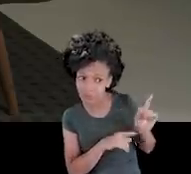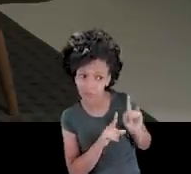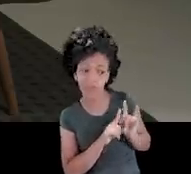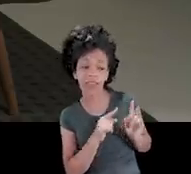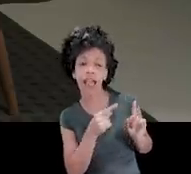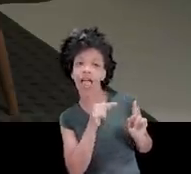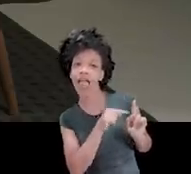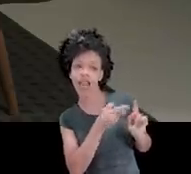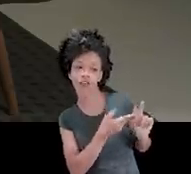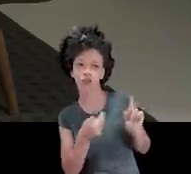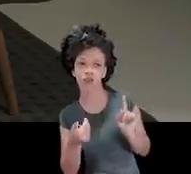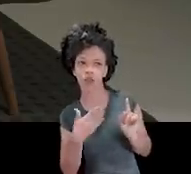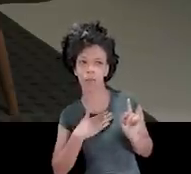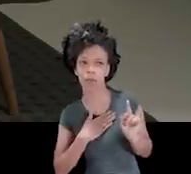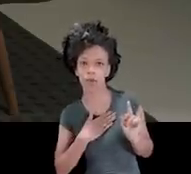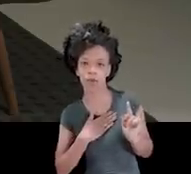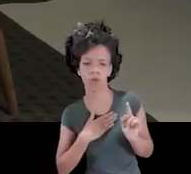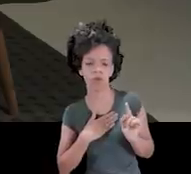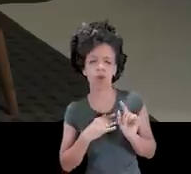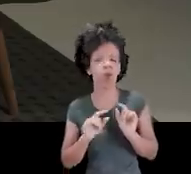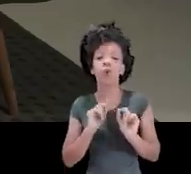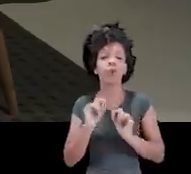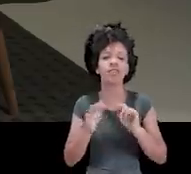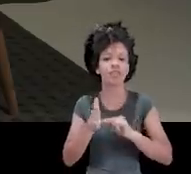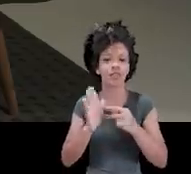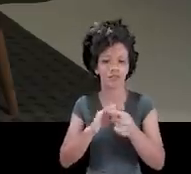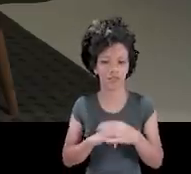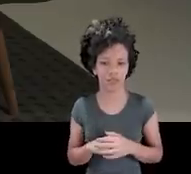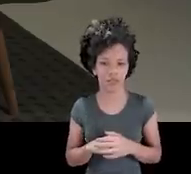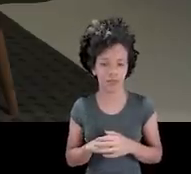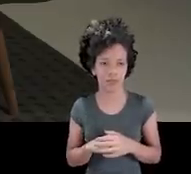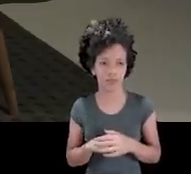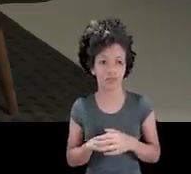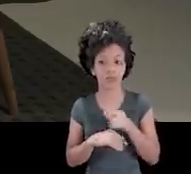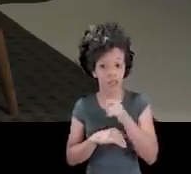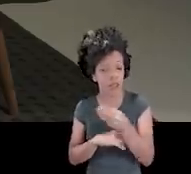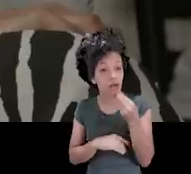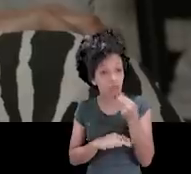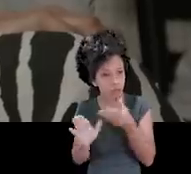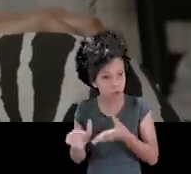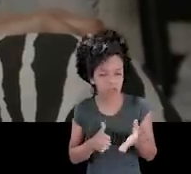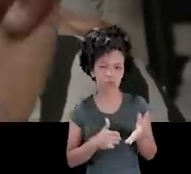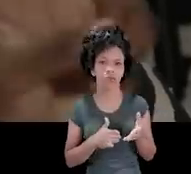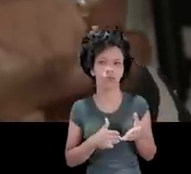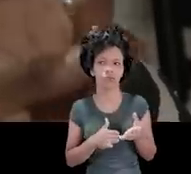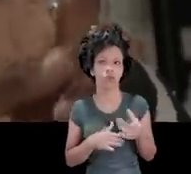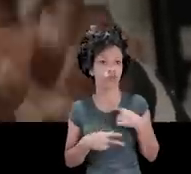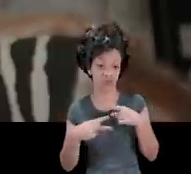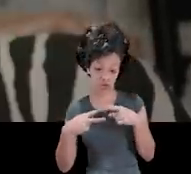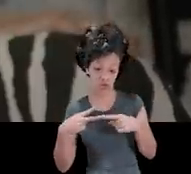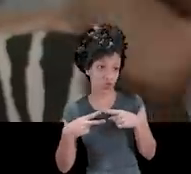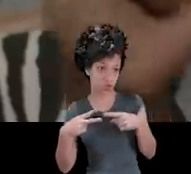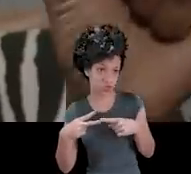que fez do meu lado. E o que, que eu digo para vocês? É que quando naquela oportunidade, eu tinha duas